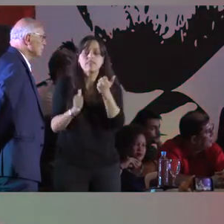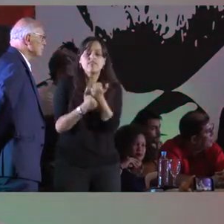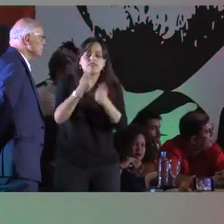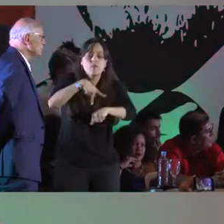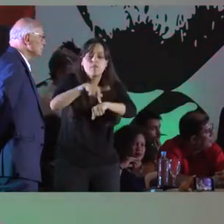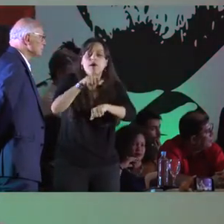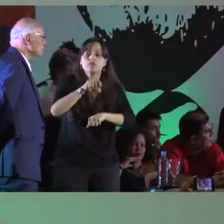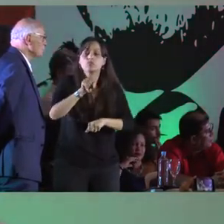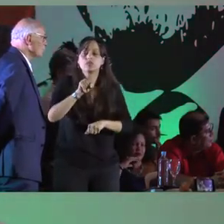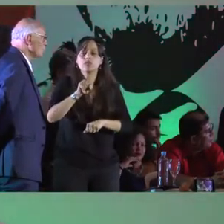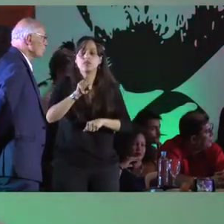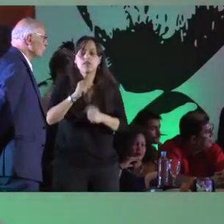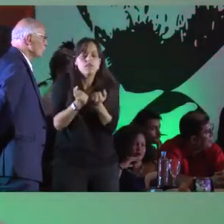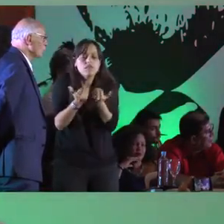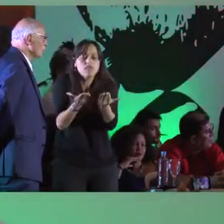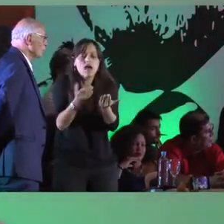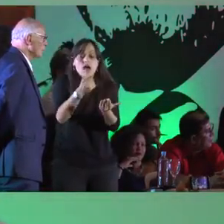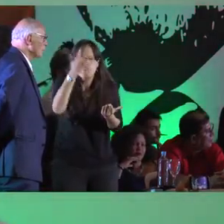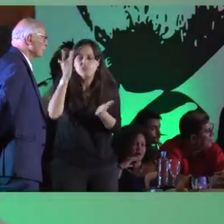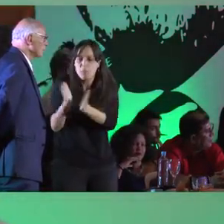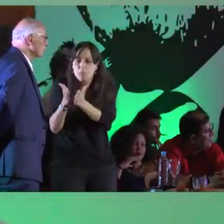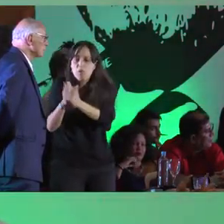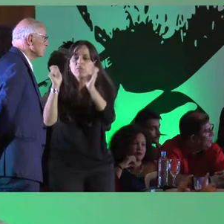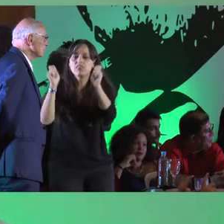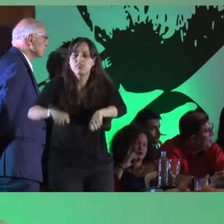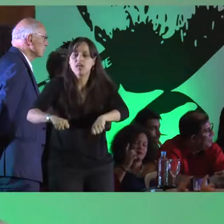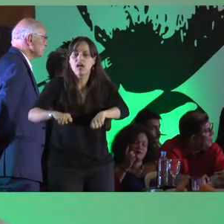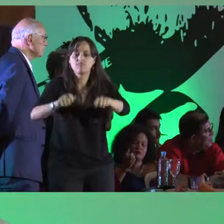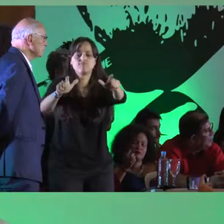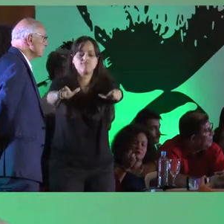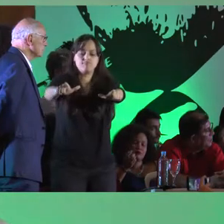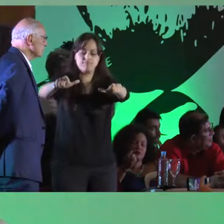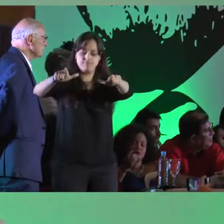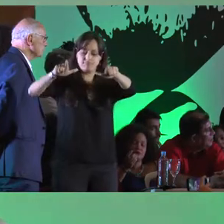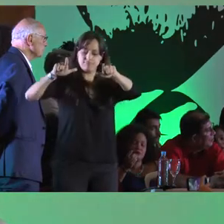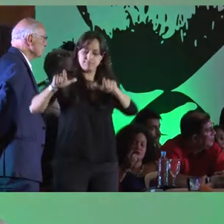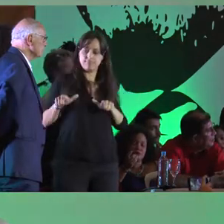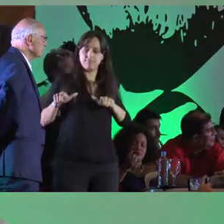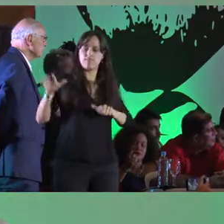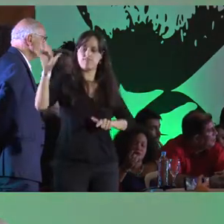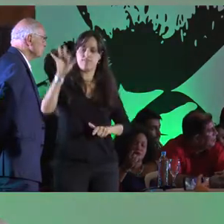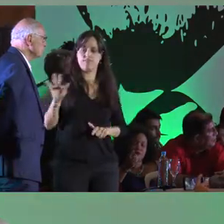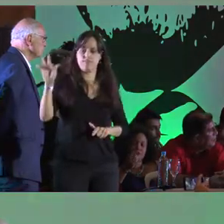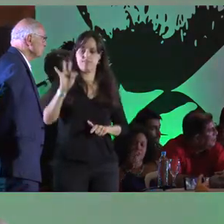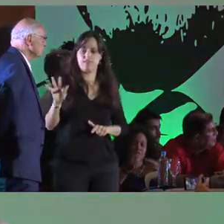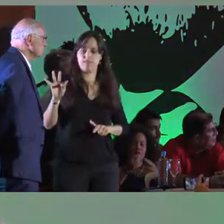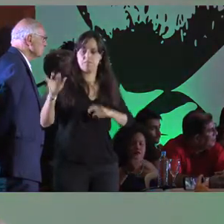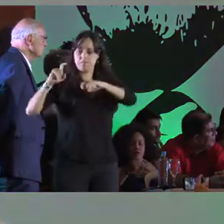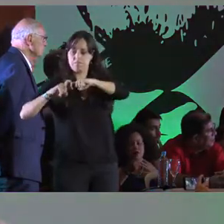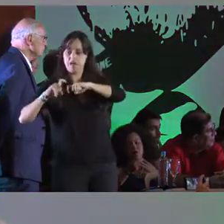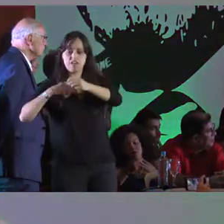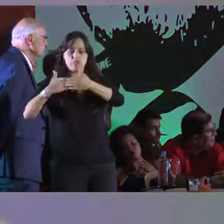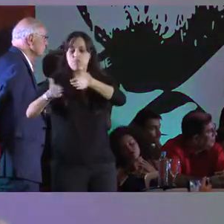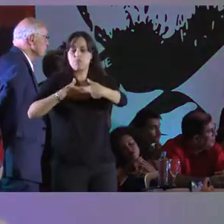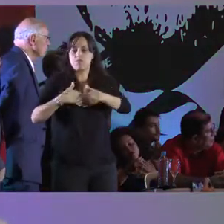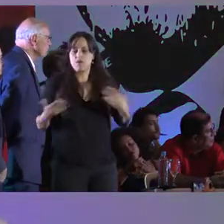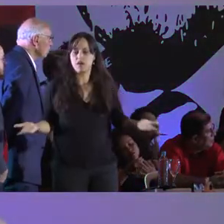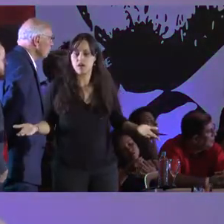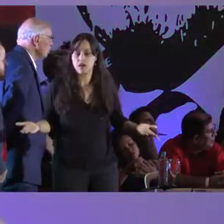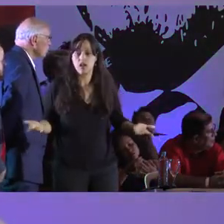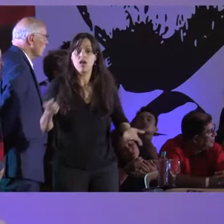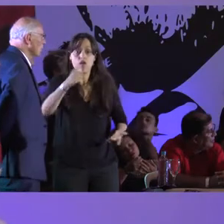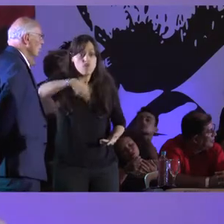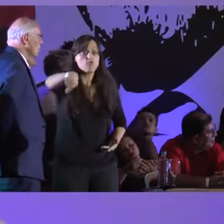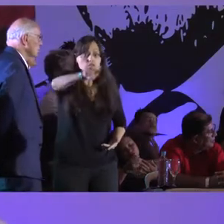o pobre possa ter um diploma de doutor. Vocês estarão na rua brigando para que o povo volte a ter